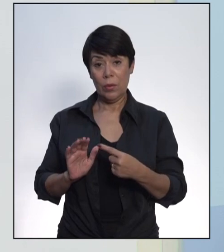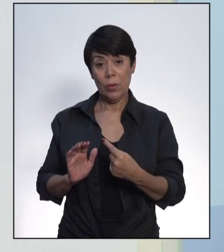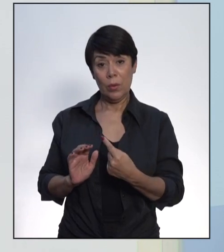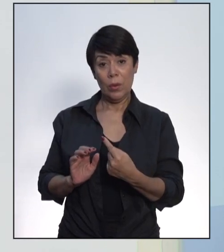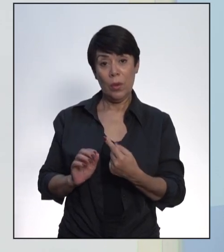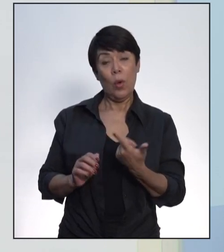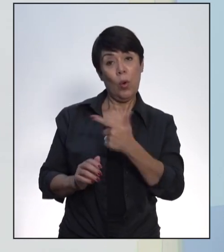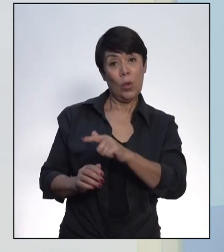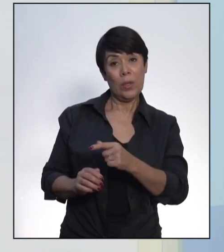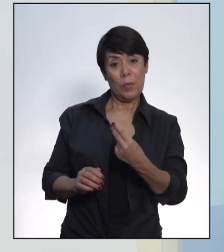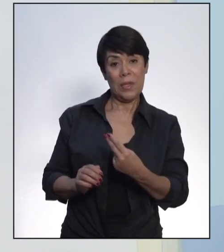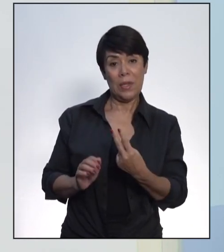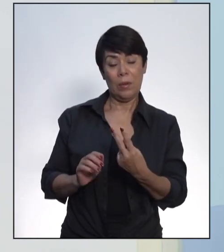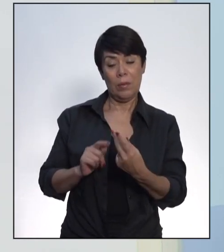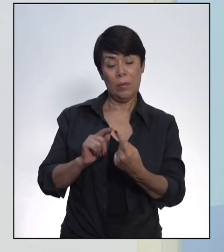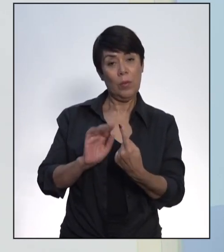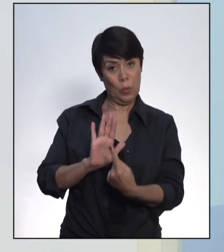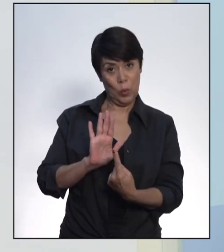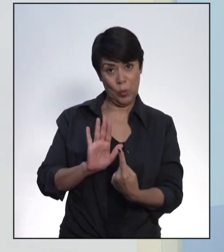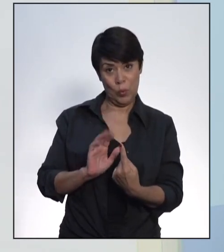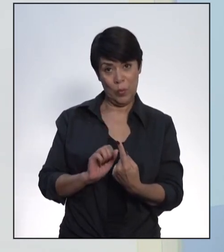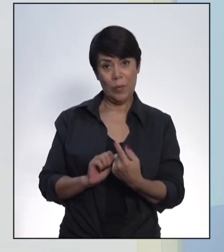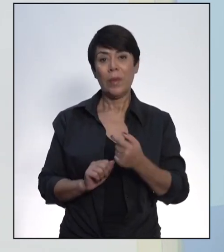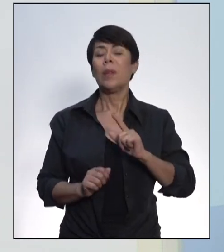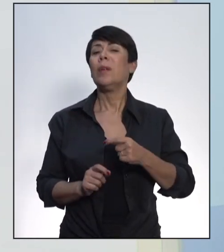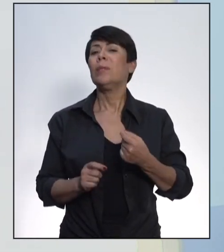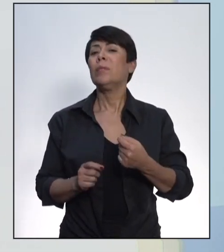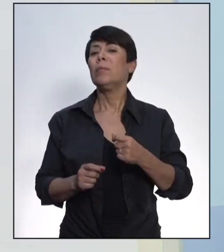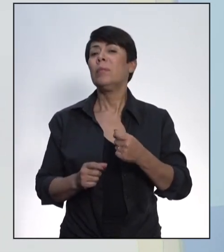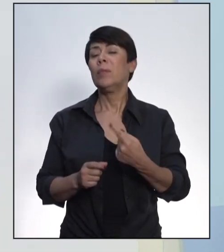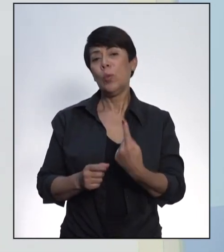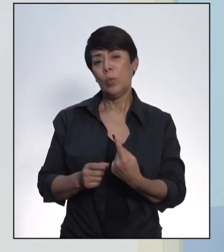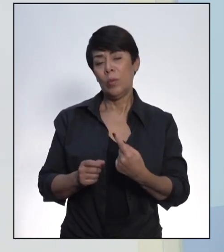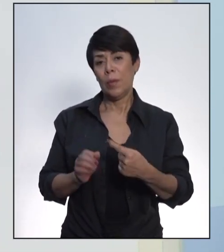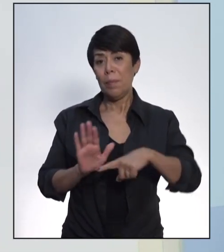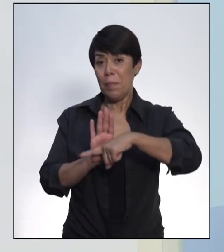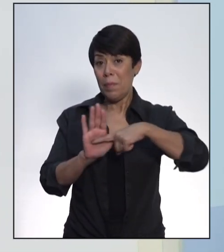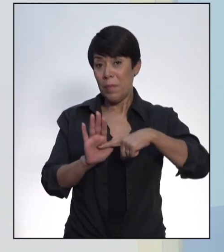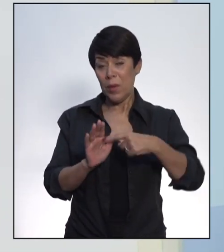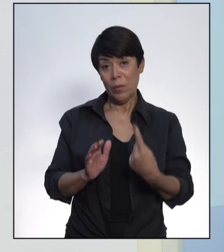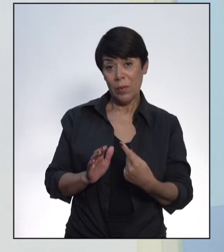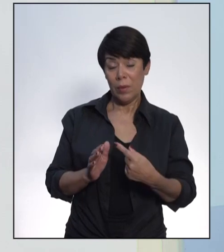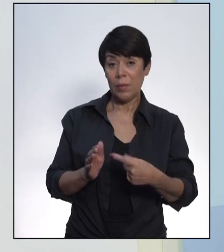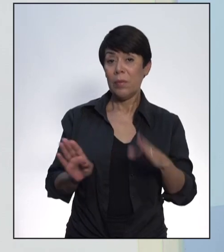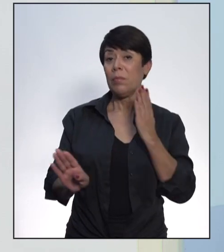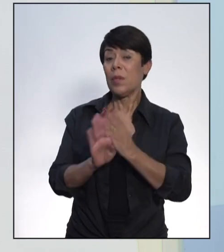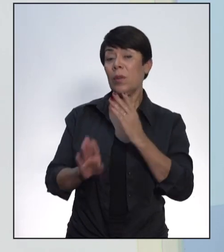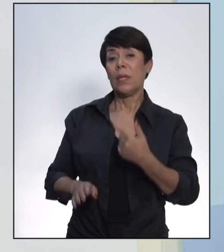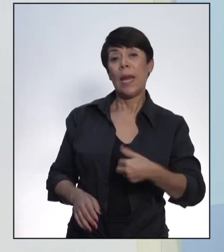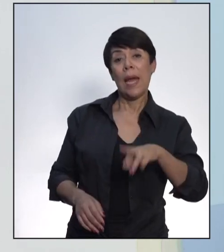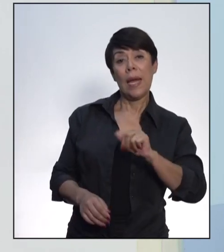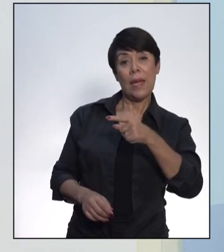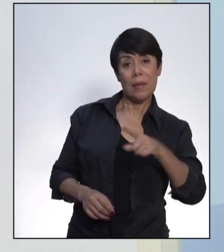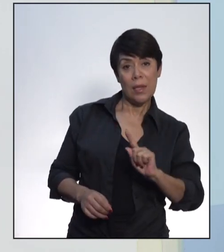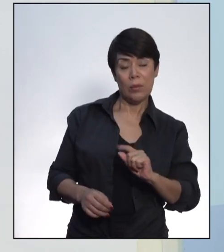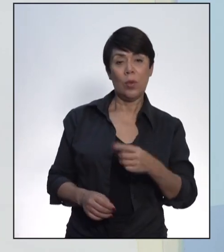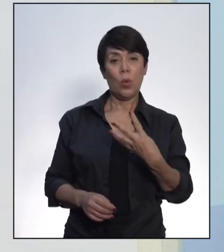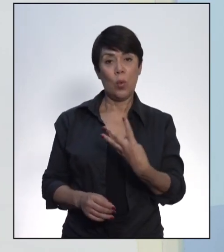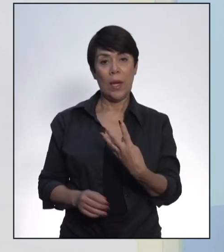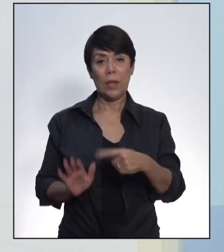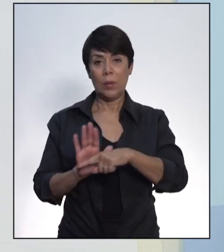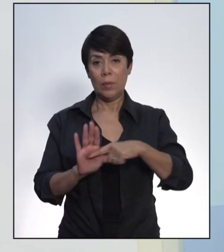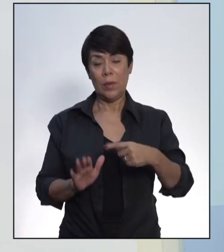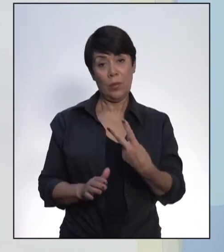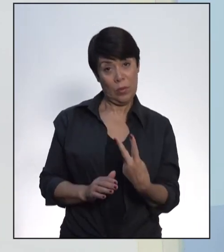ó. 2 menos 1 dá 1. Ou seja, é subtrair menos o anterior para descobrir a razão. 4